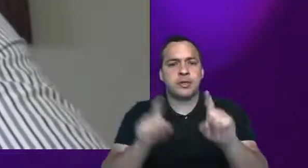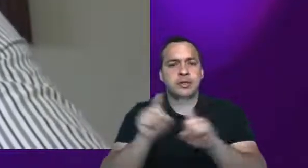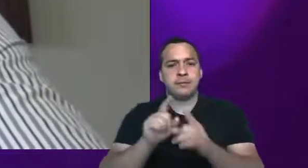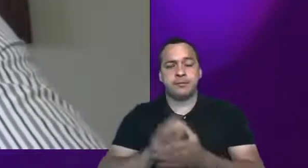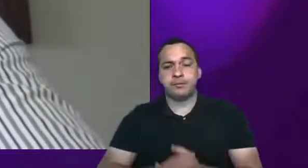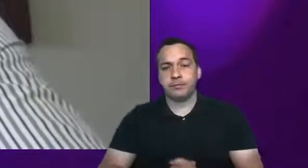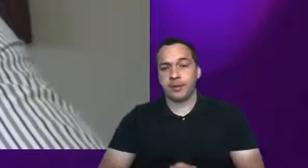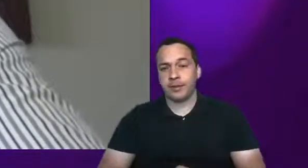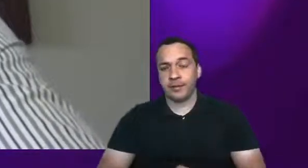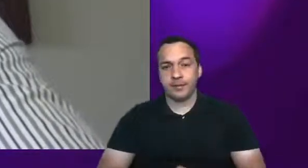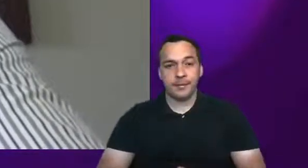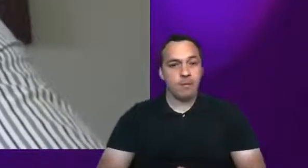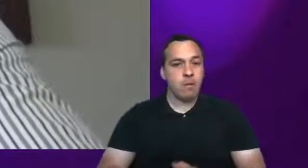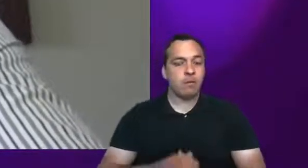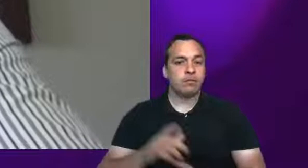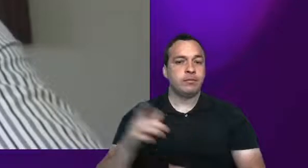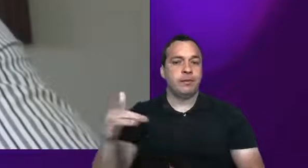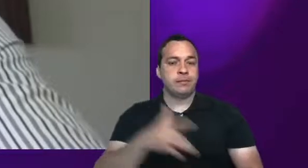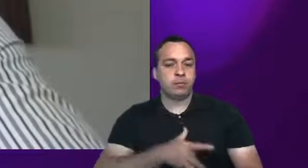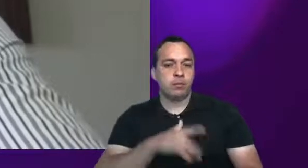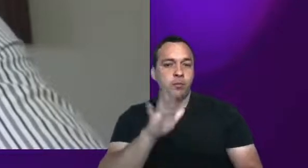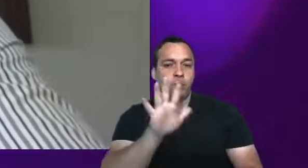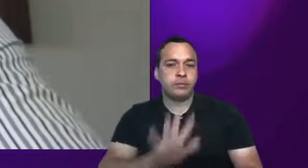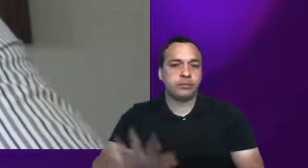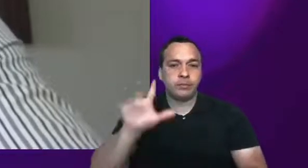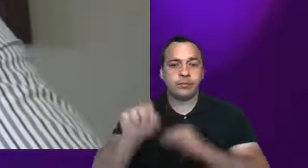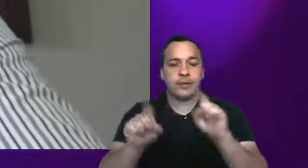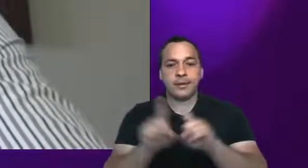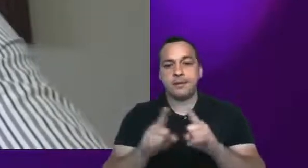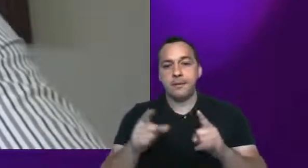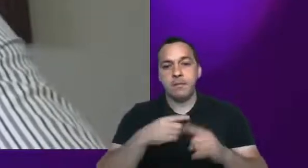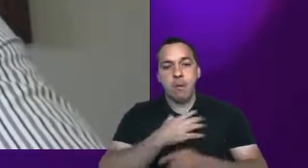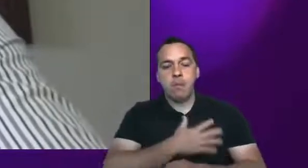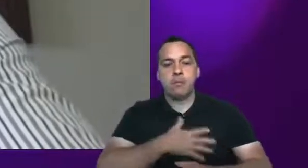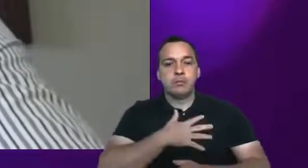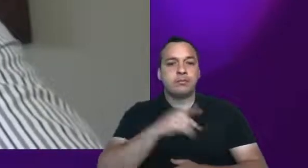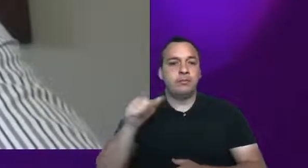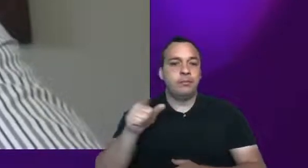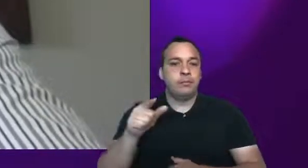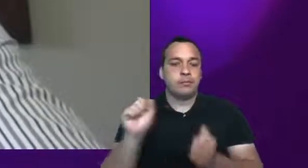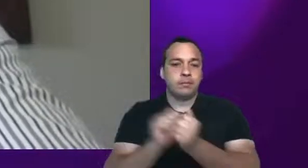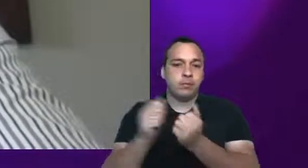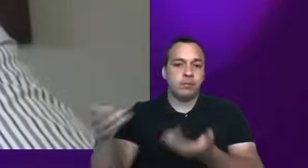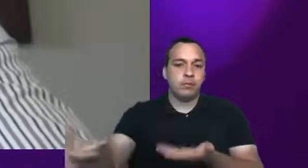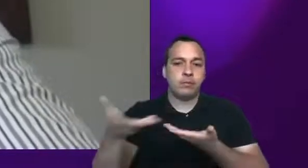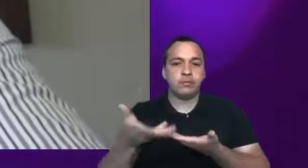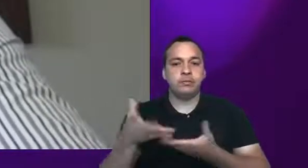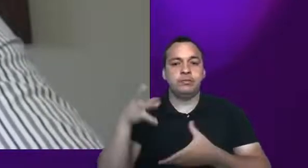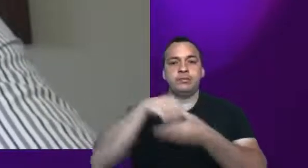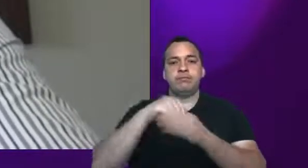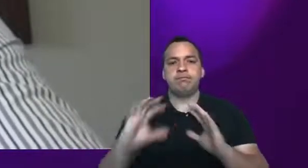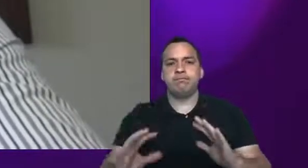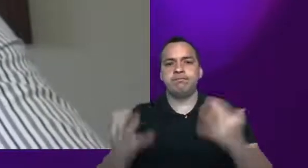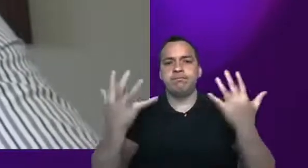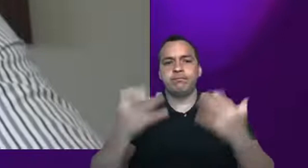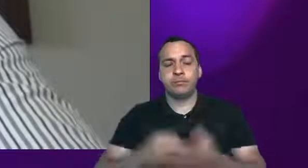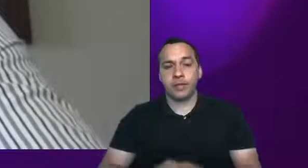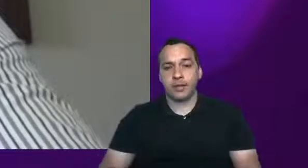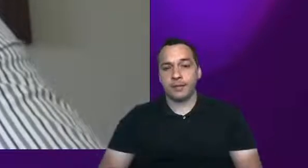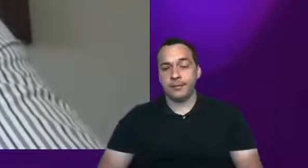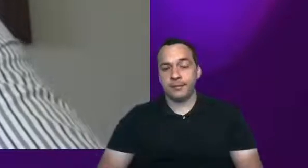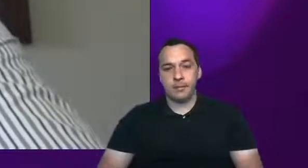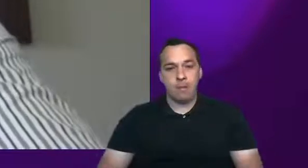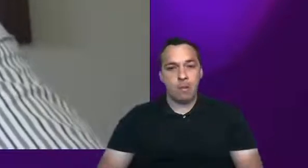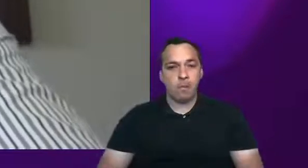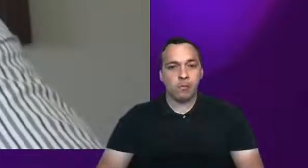um prazer, uma honra poder ter a tua presença aqui nesse evento. E